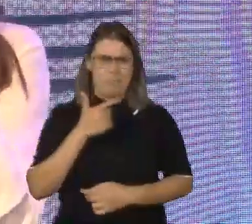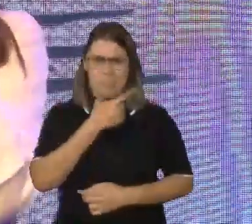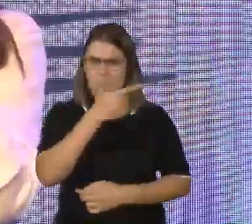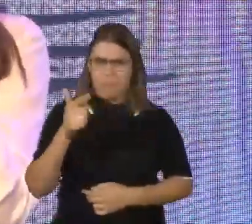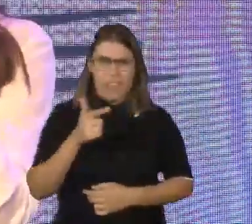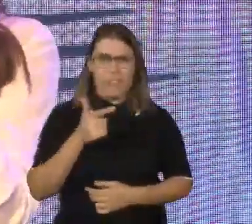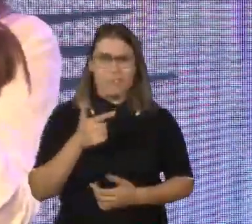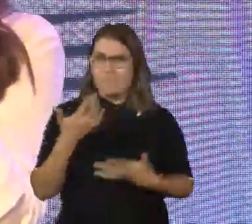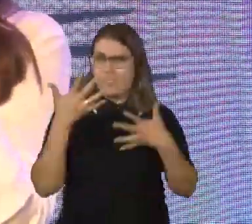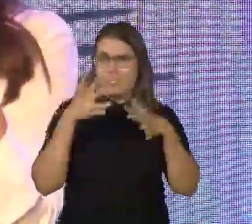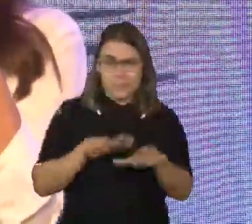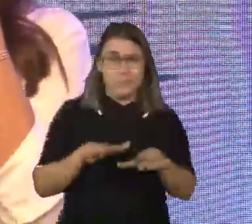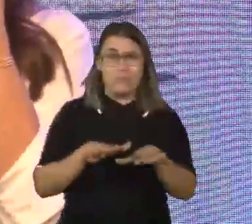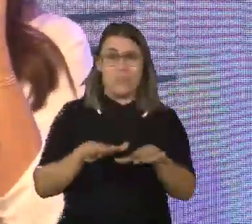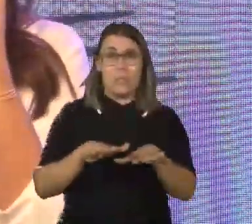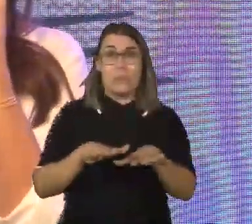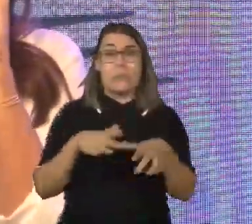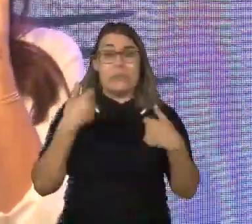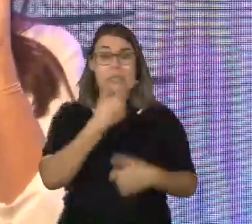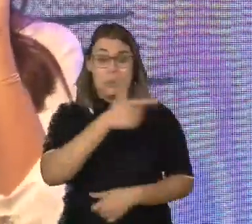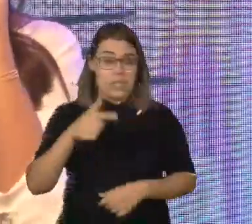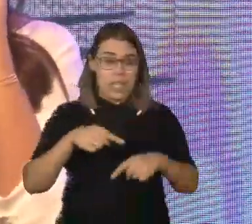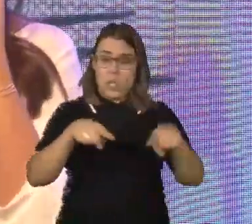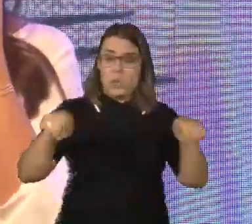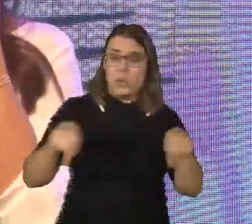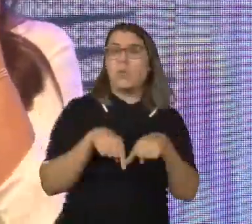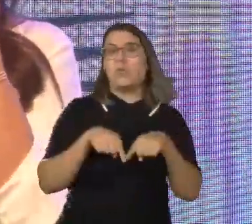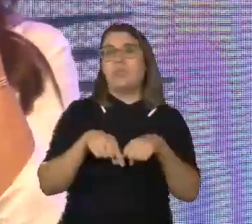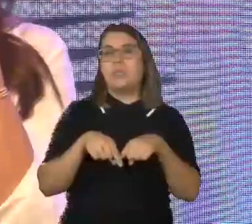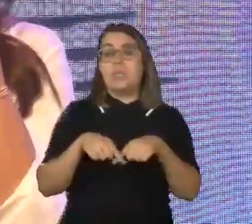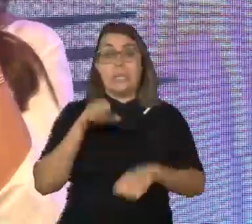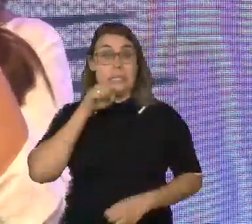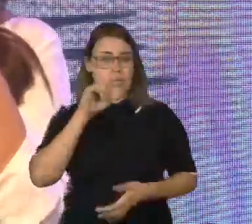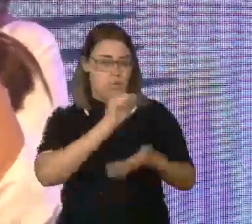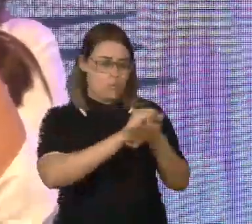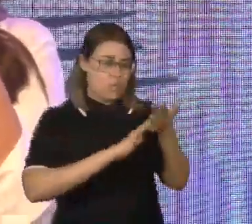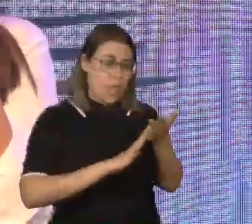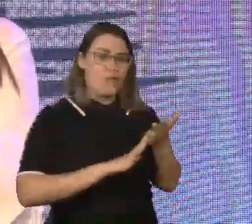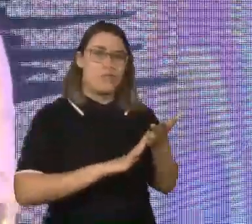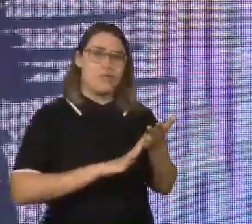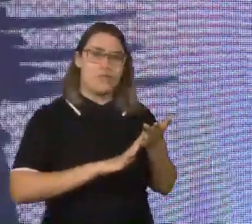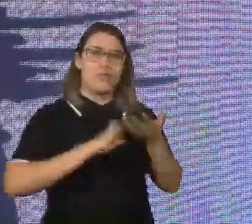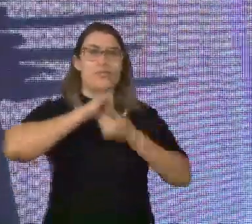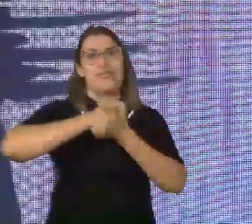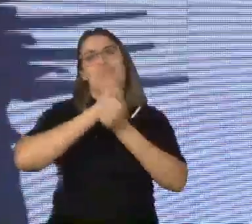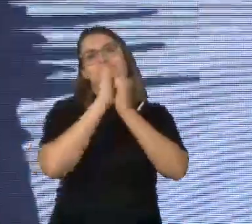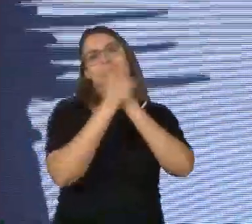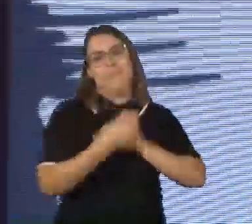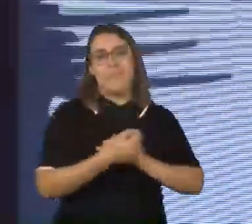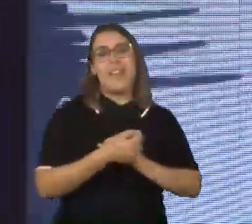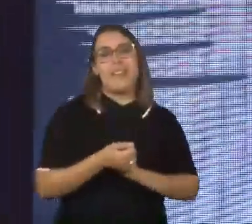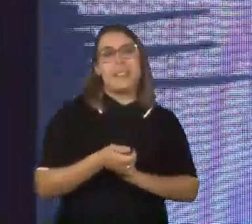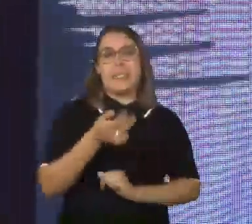inclusiva? Claro que é. Se você ofertar material escolar com representatividade.